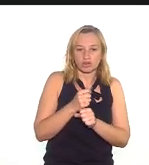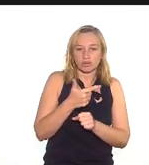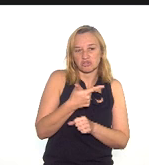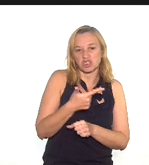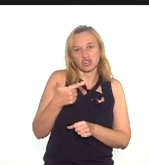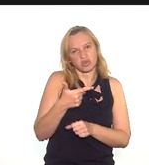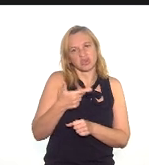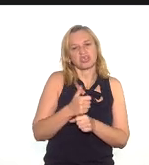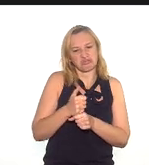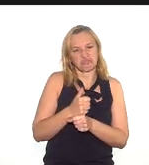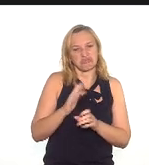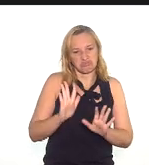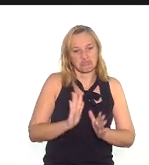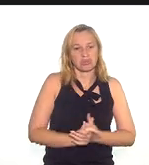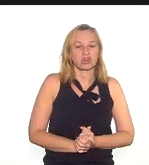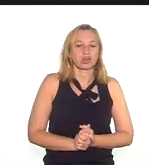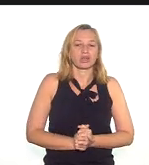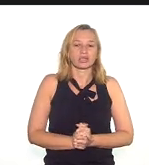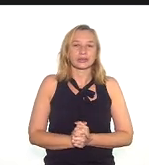22 anos.